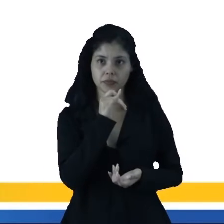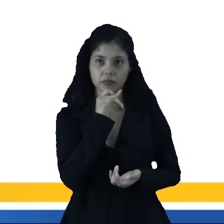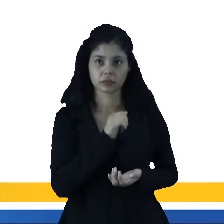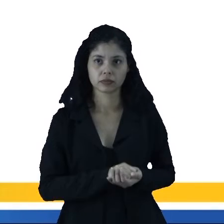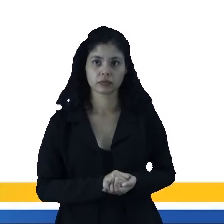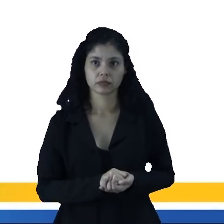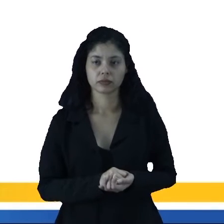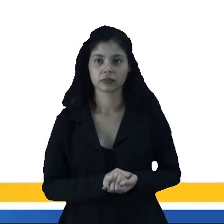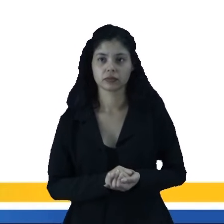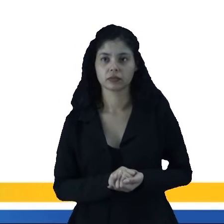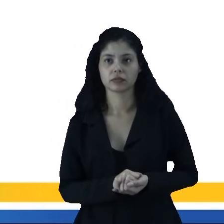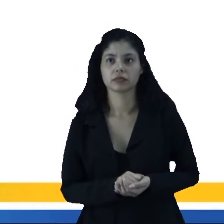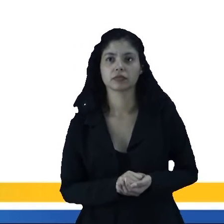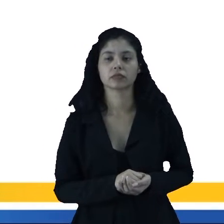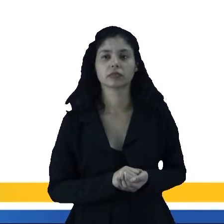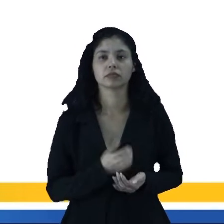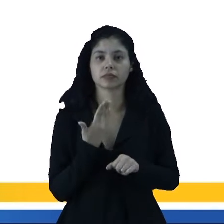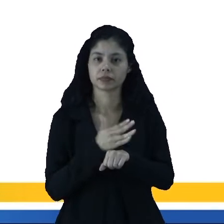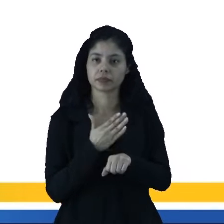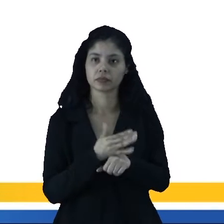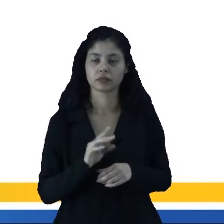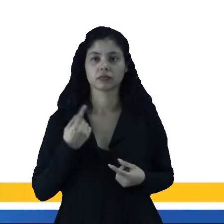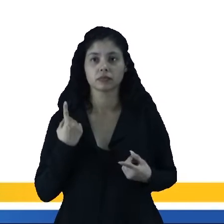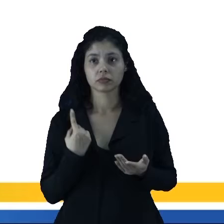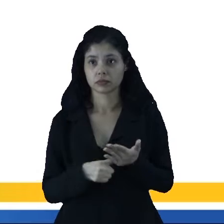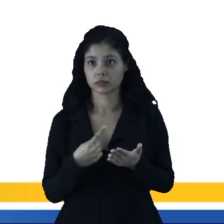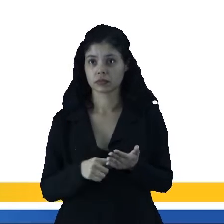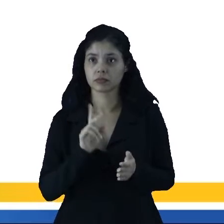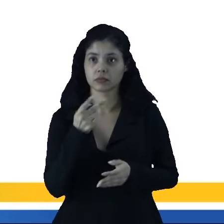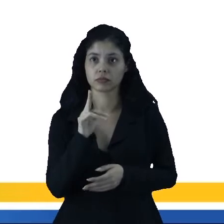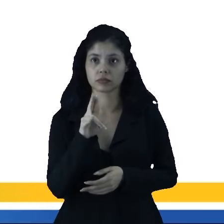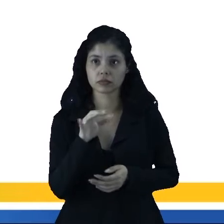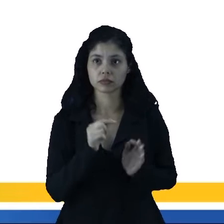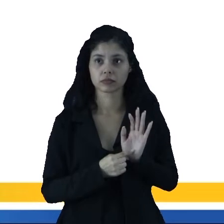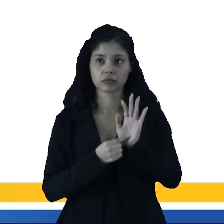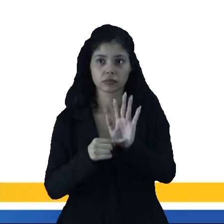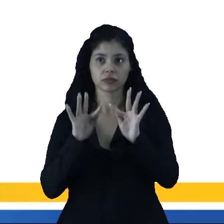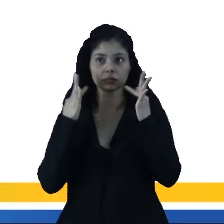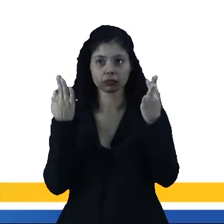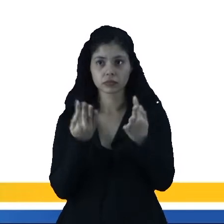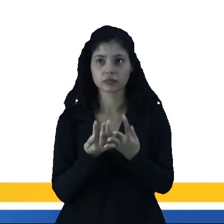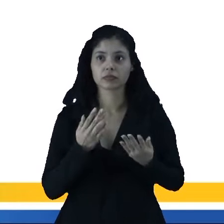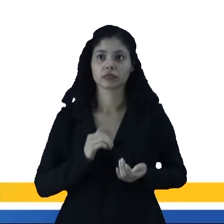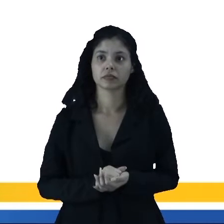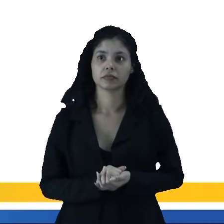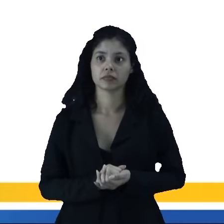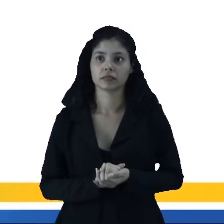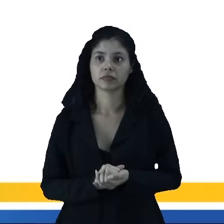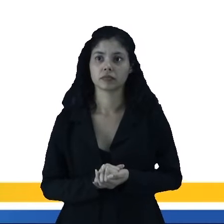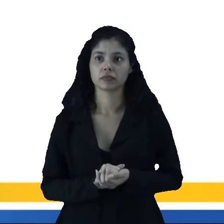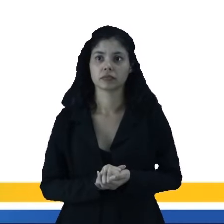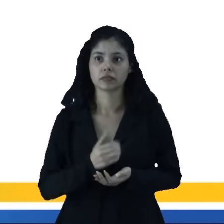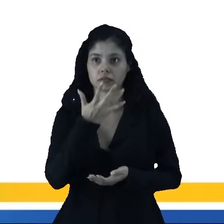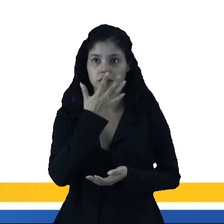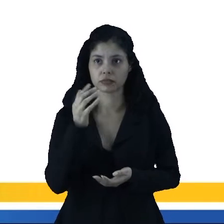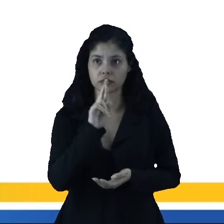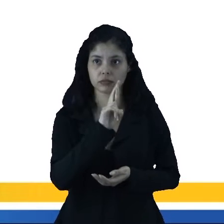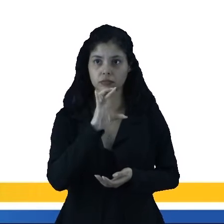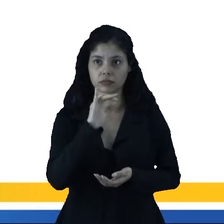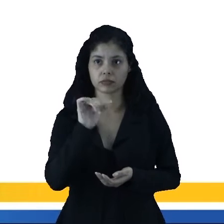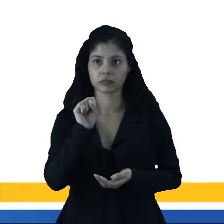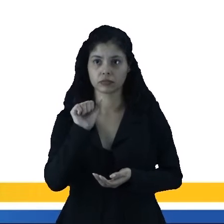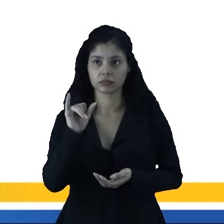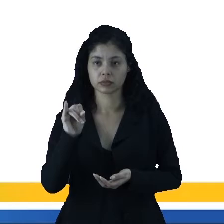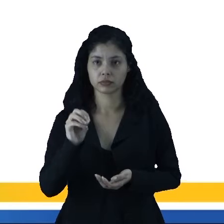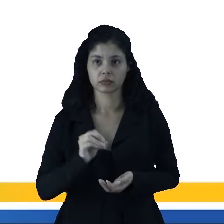exemplozinho. Então, a gente tem o seguinte, na prática, considere o heredograma que representa uma família portadora de uma